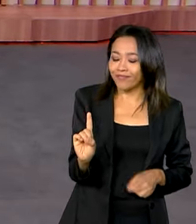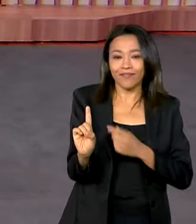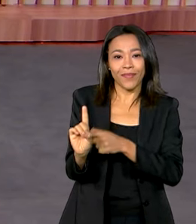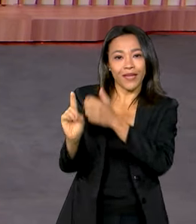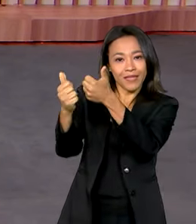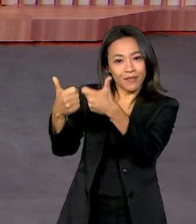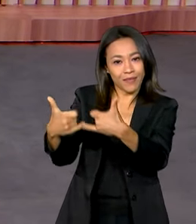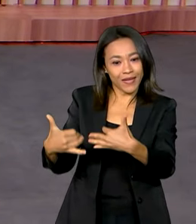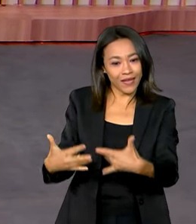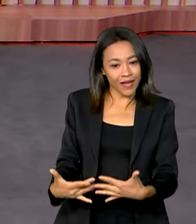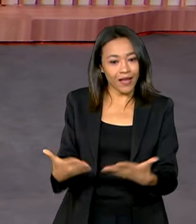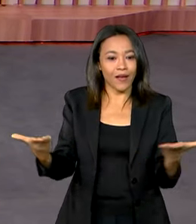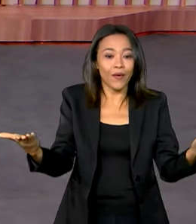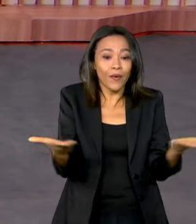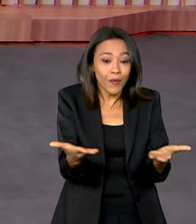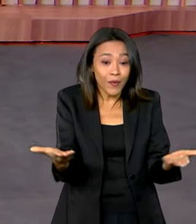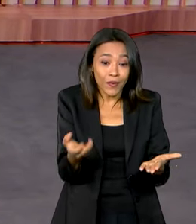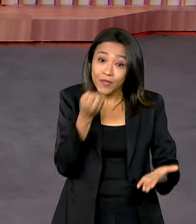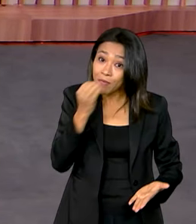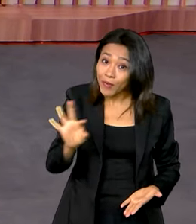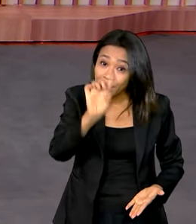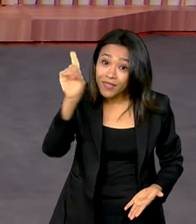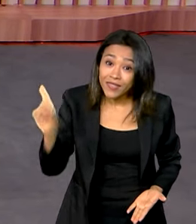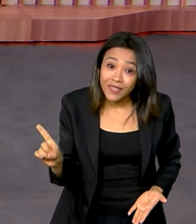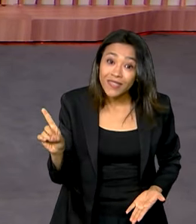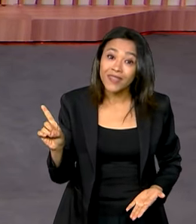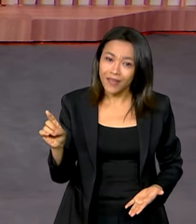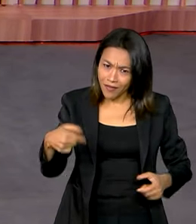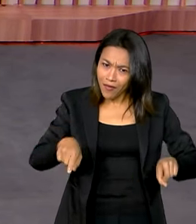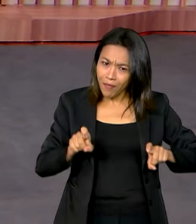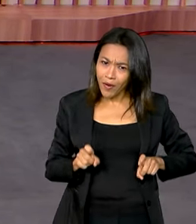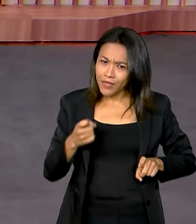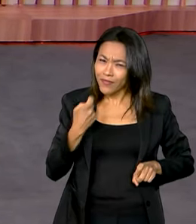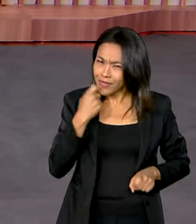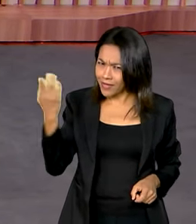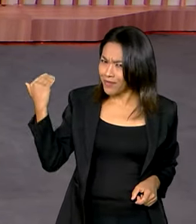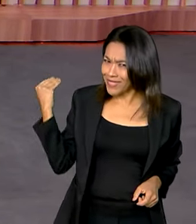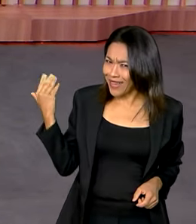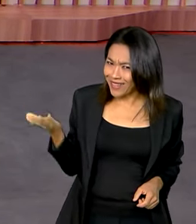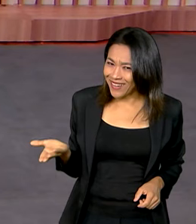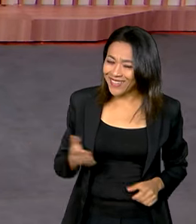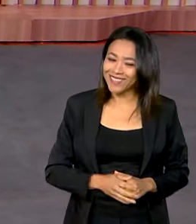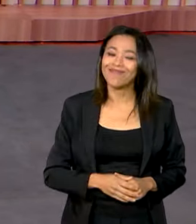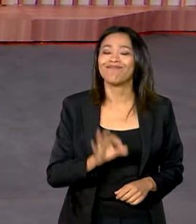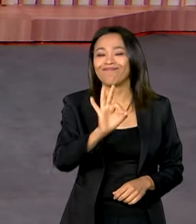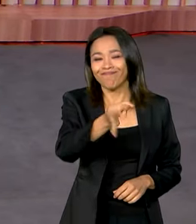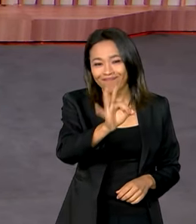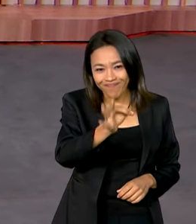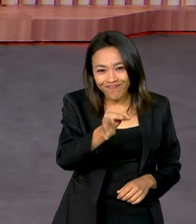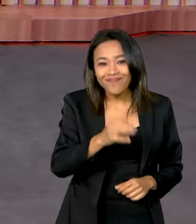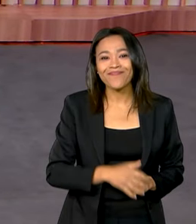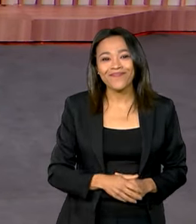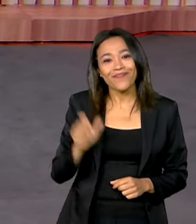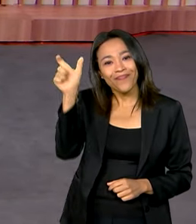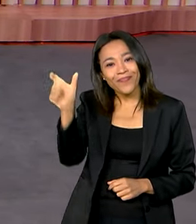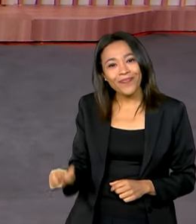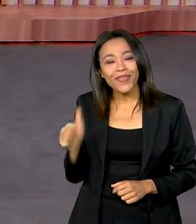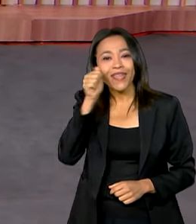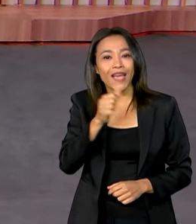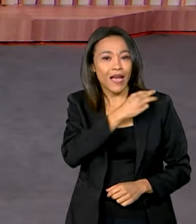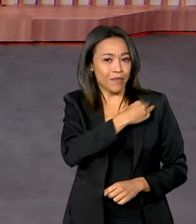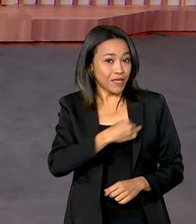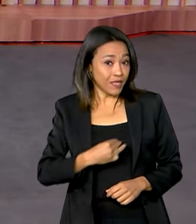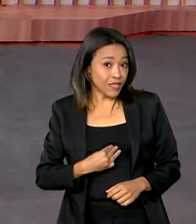os destaques da edição de hoje bom dia Karine a posse dela foi na sexta passada né Oi Vanessa isso mesmo a ministra Macaé evari tomou